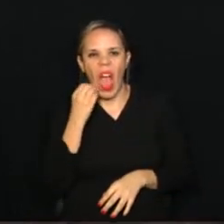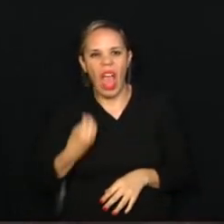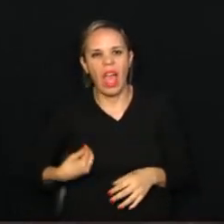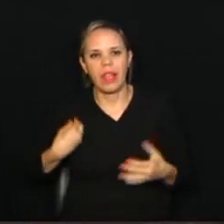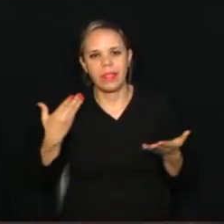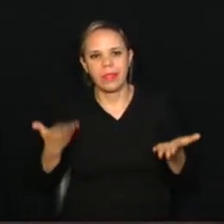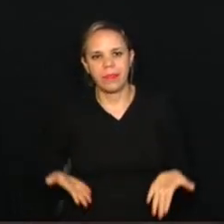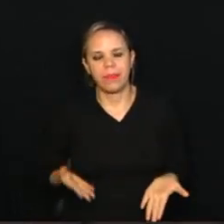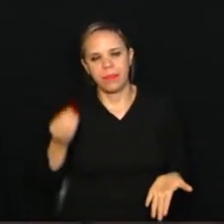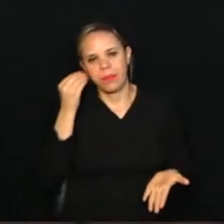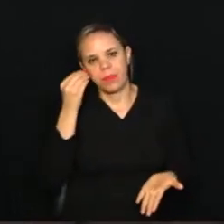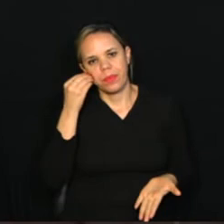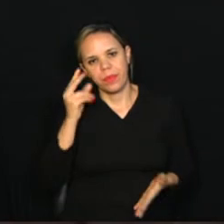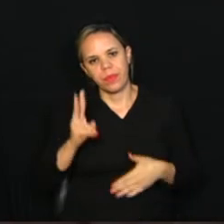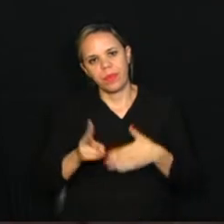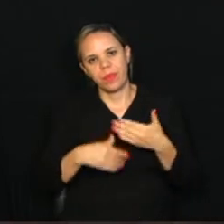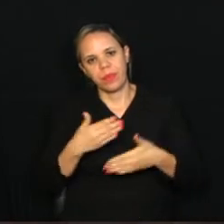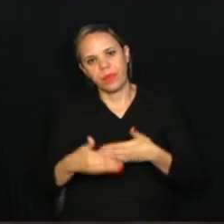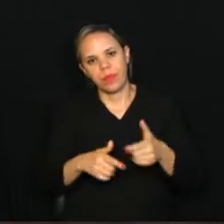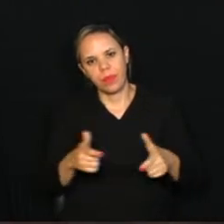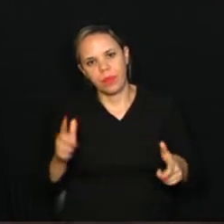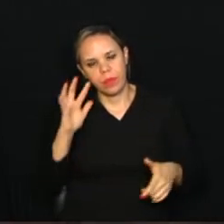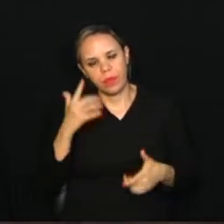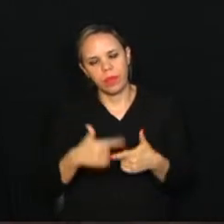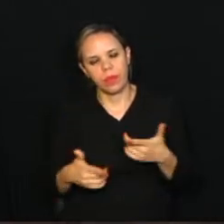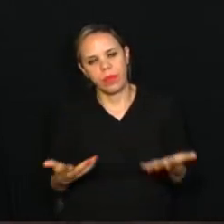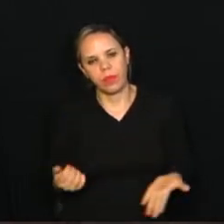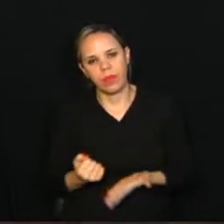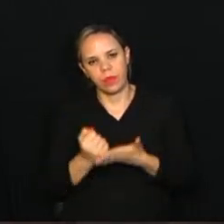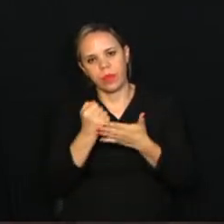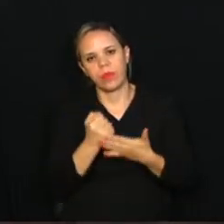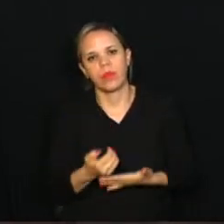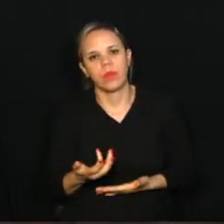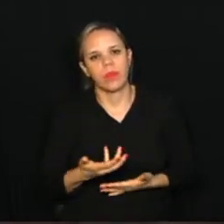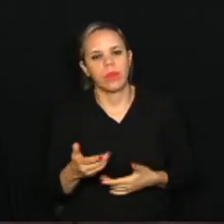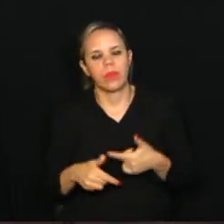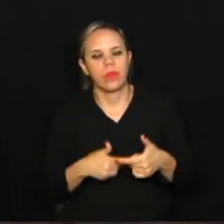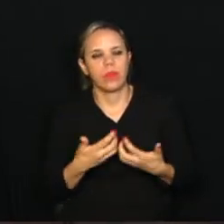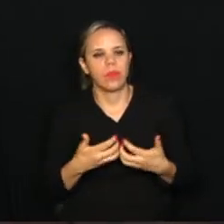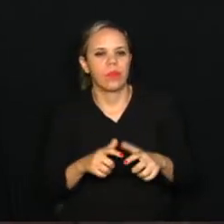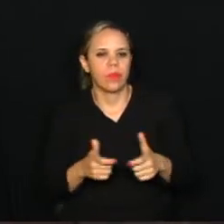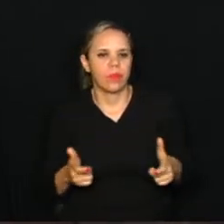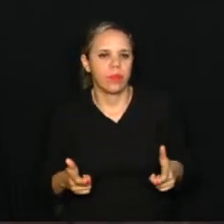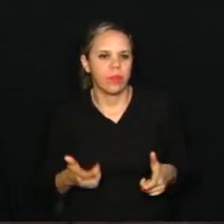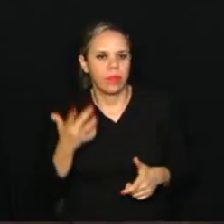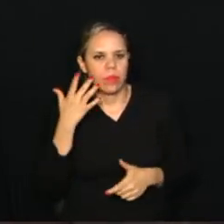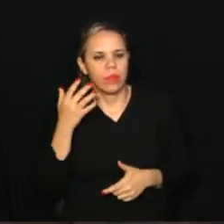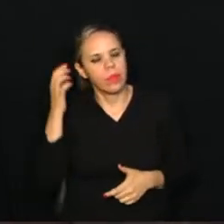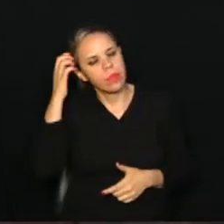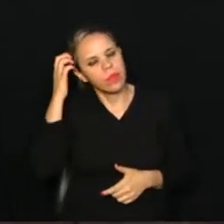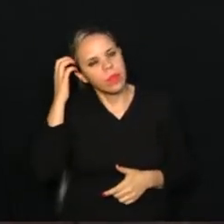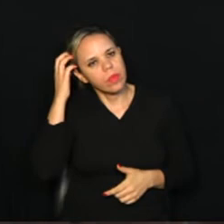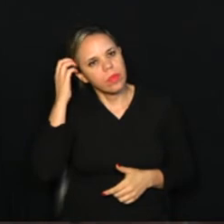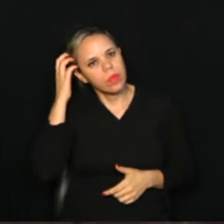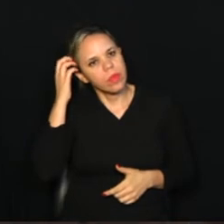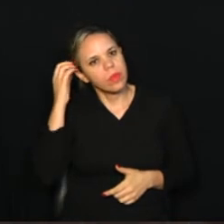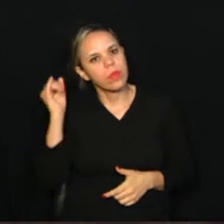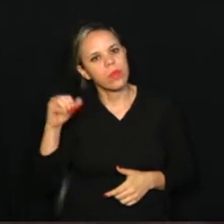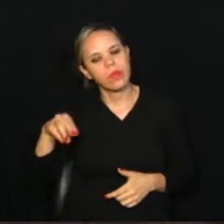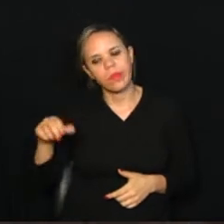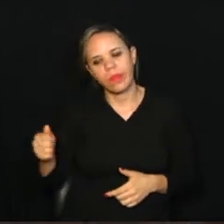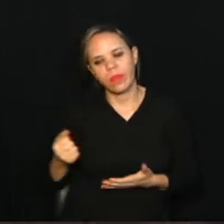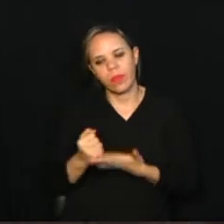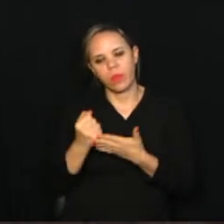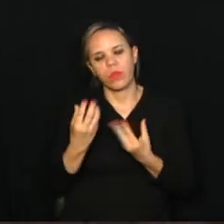para tentar cada vez mais resolver o problema com um dinamismo maior, e eu acho que a questão da IMA